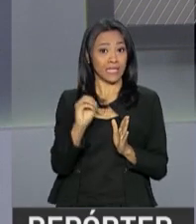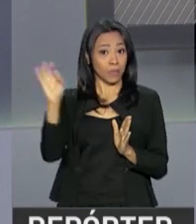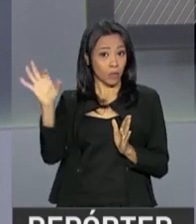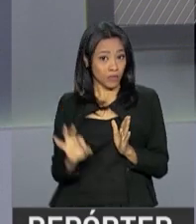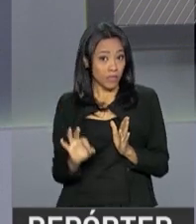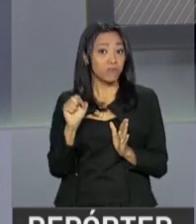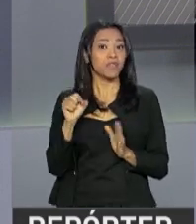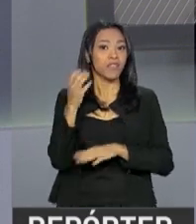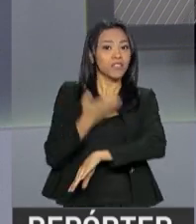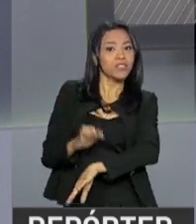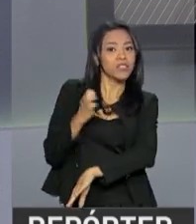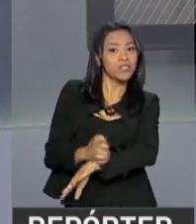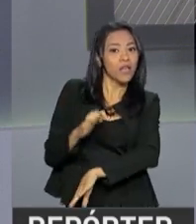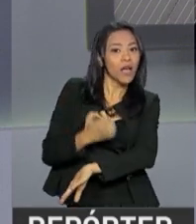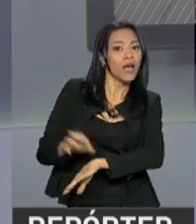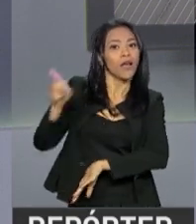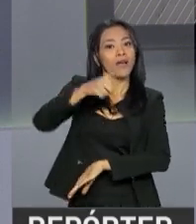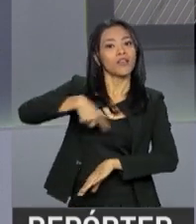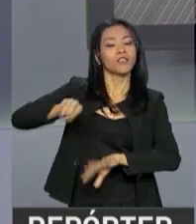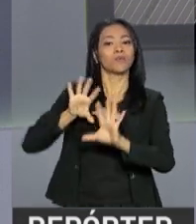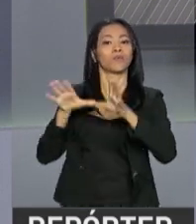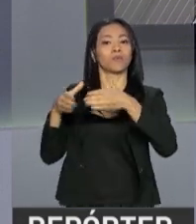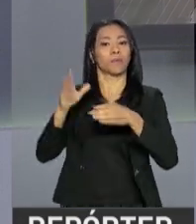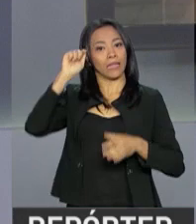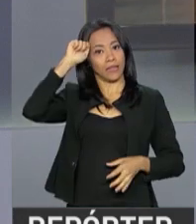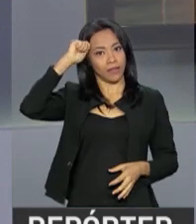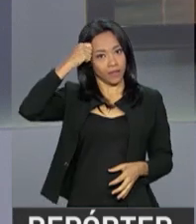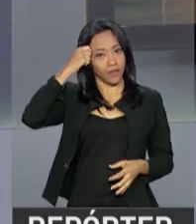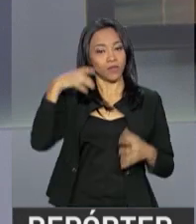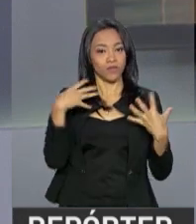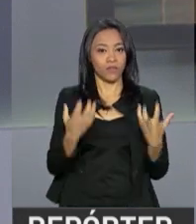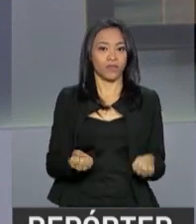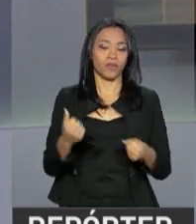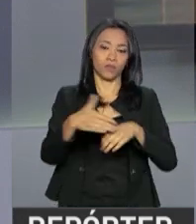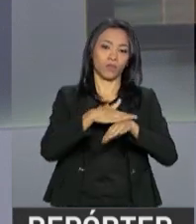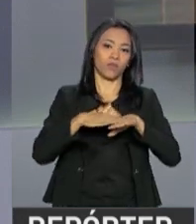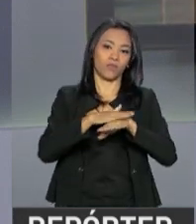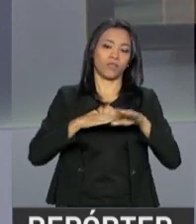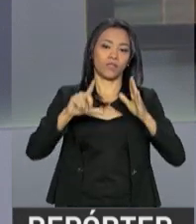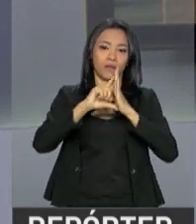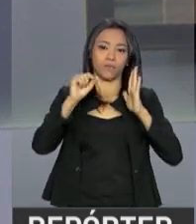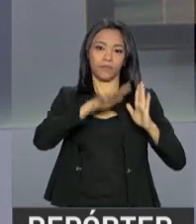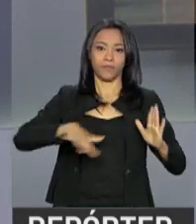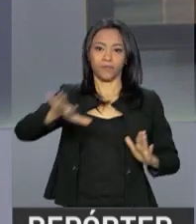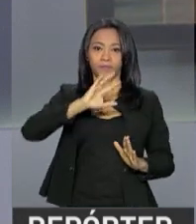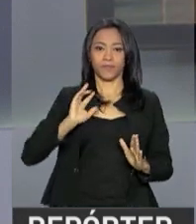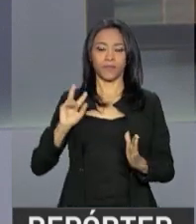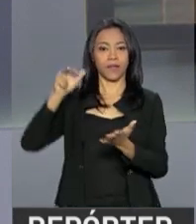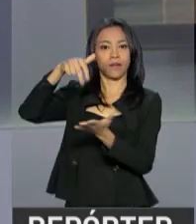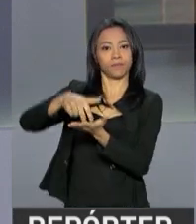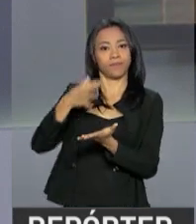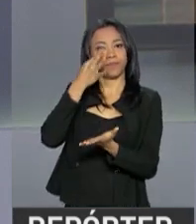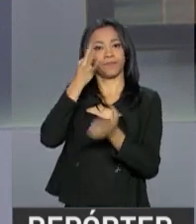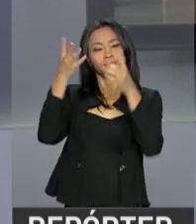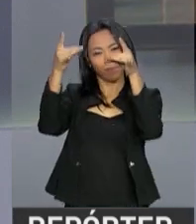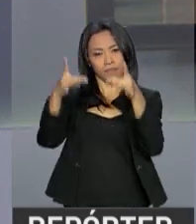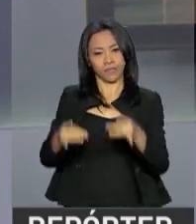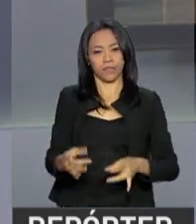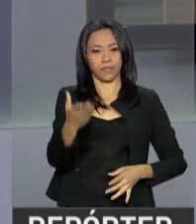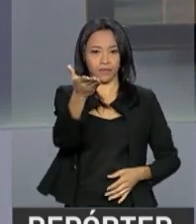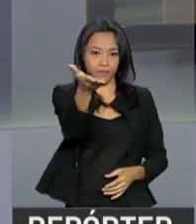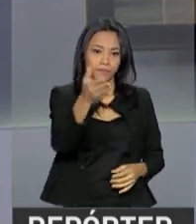serviço público para negros vamos então ao palácio do planalto conversar ao vivo com a repórter gabriela noronha e traz os detalhes para a